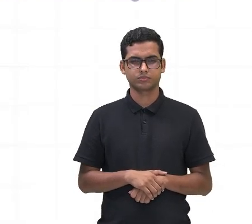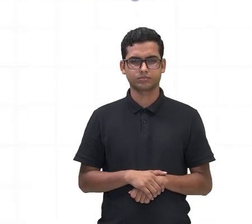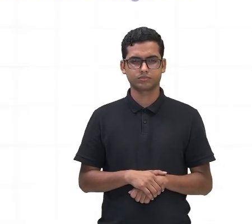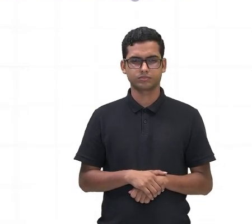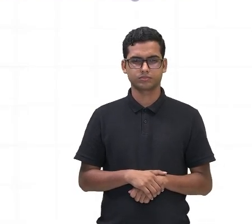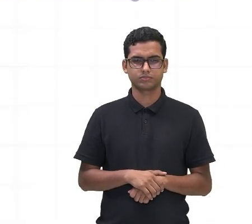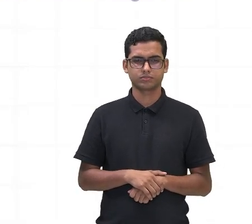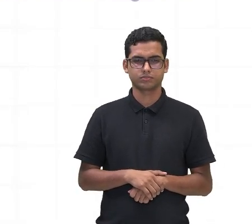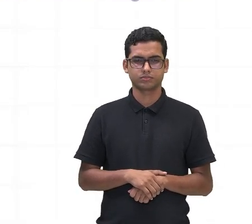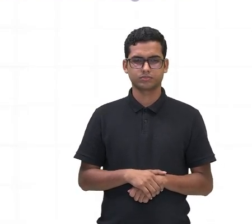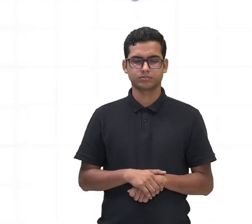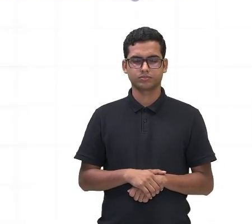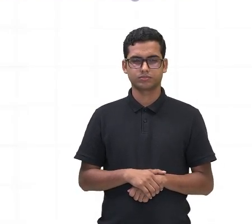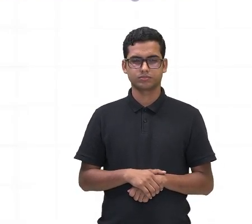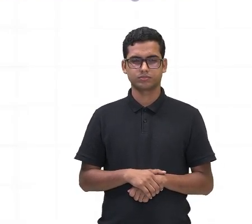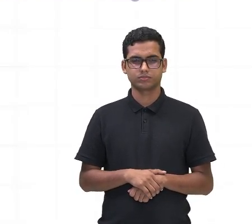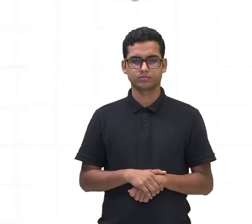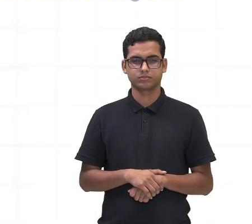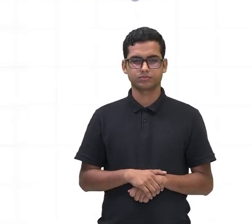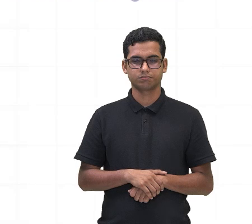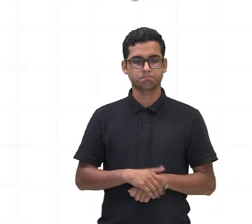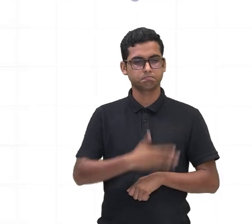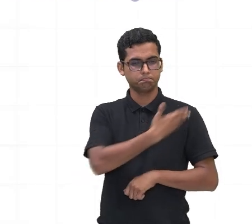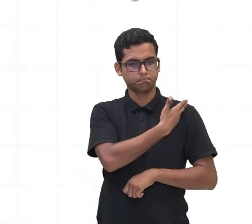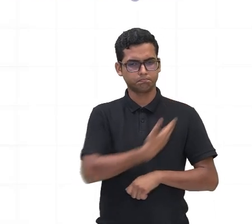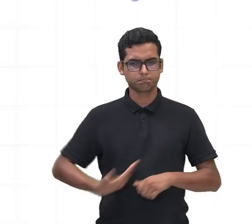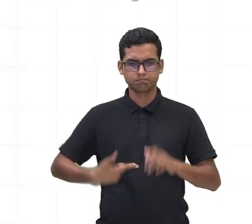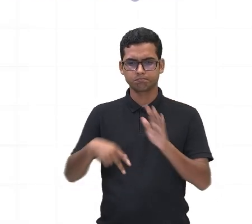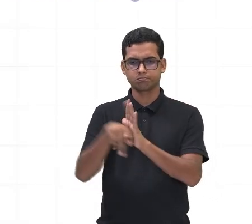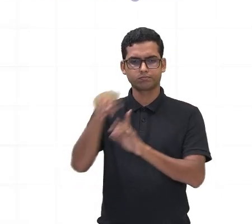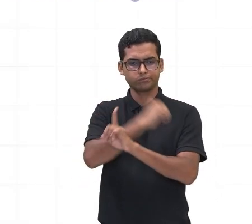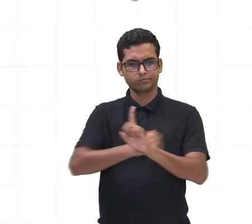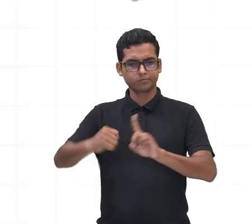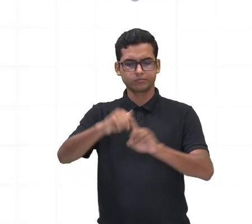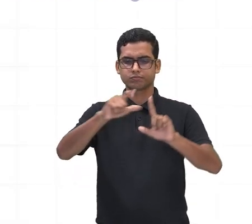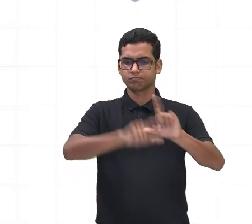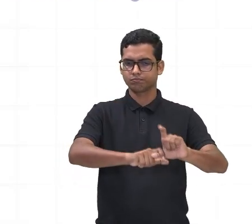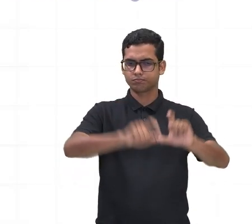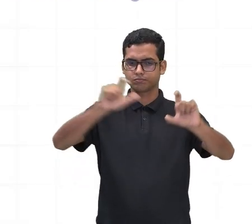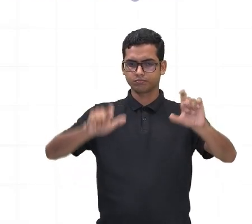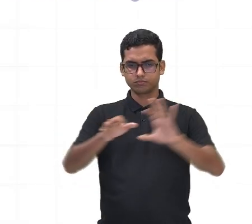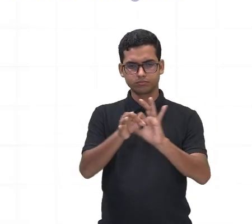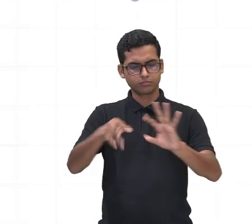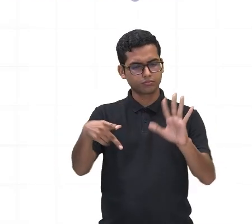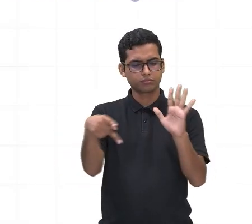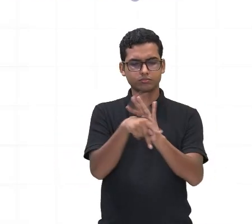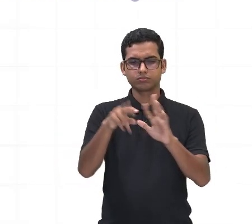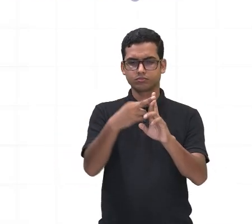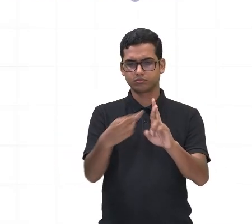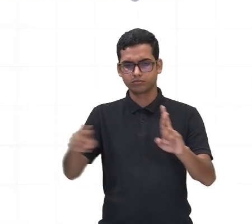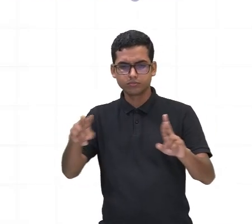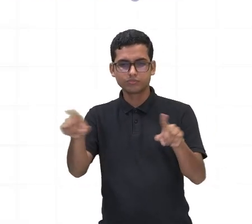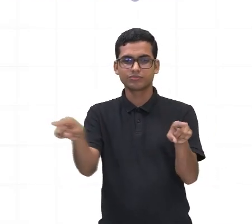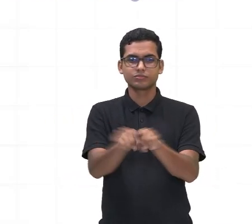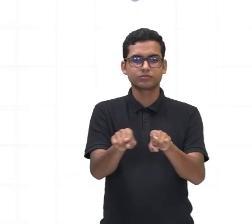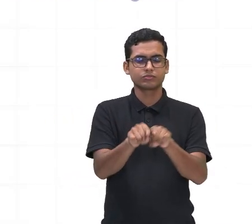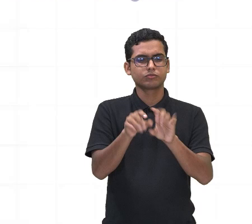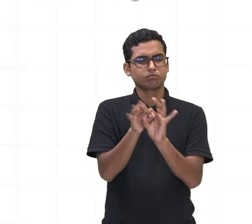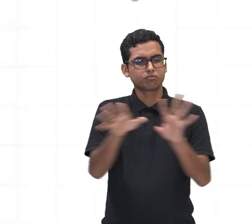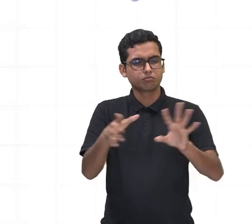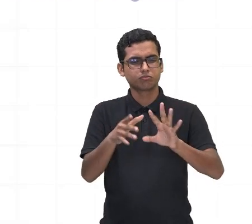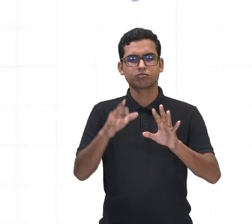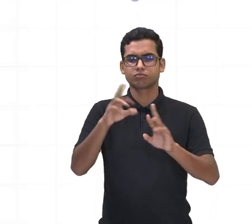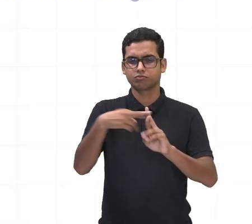Quanto mais independente for o Estado e a sociedade em relação à religião, mais liberdade